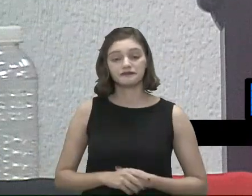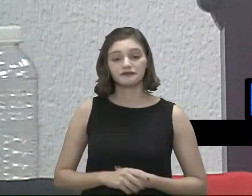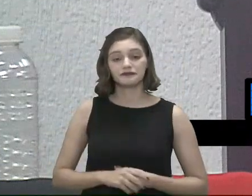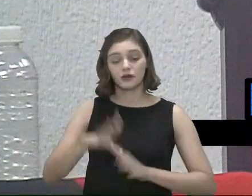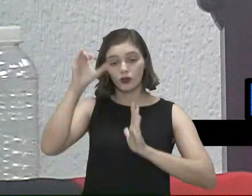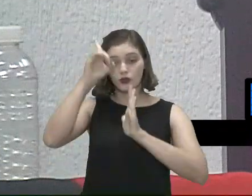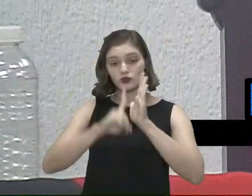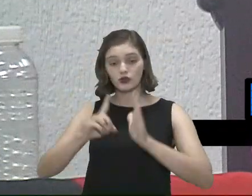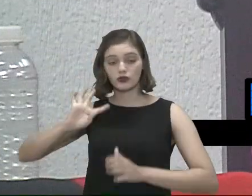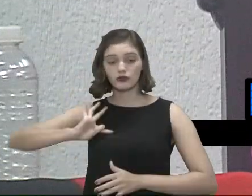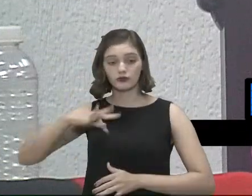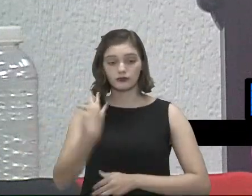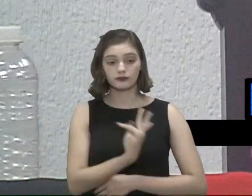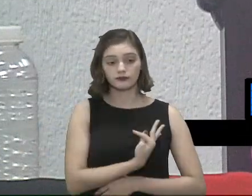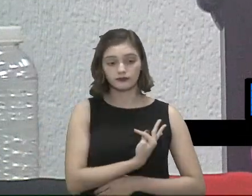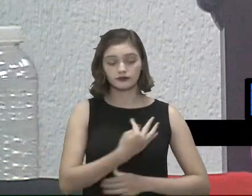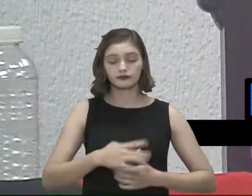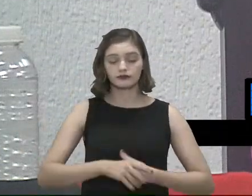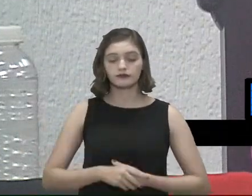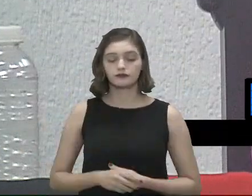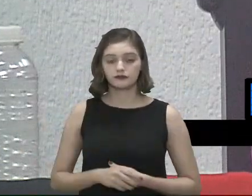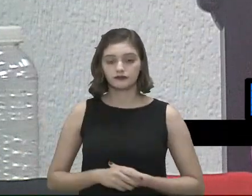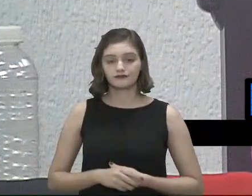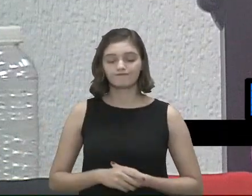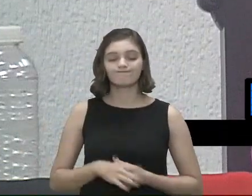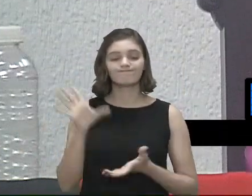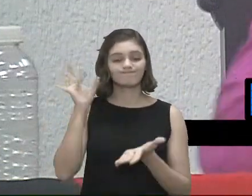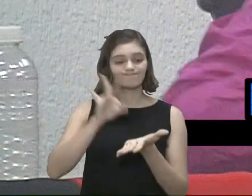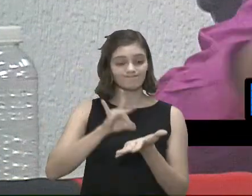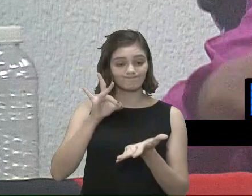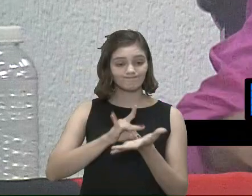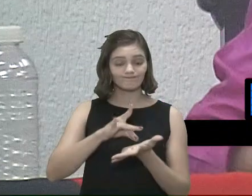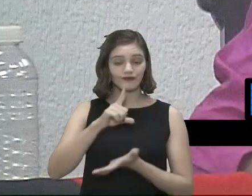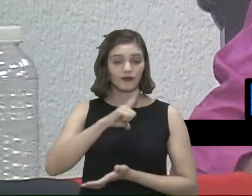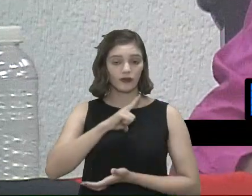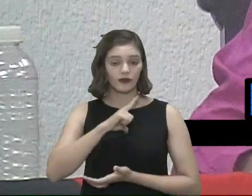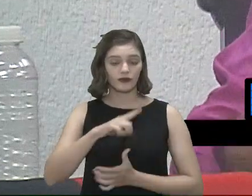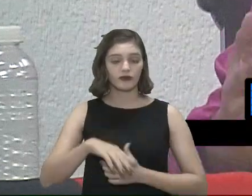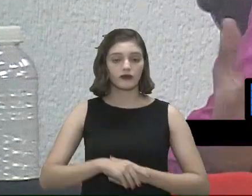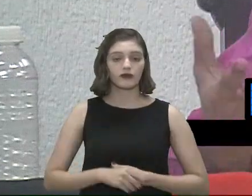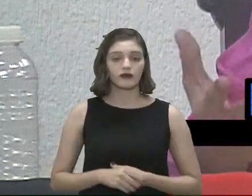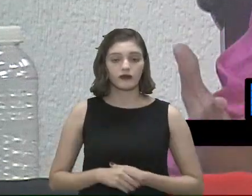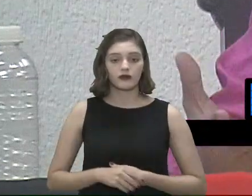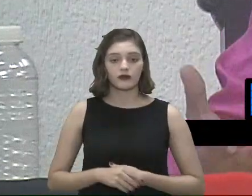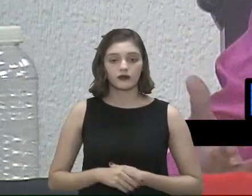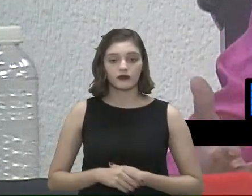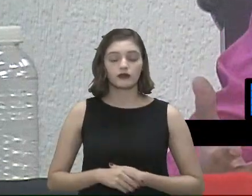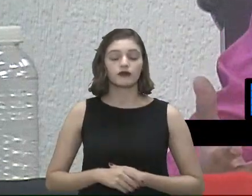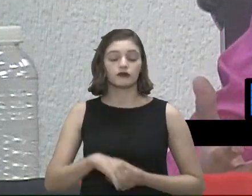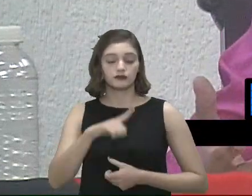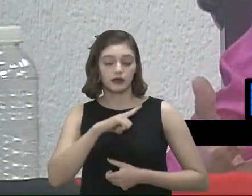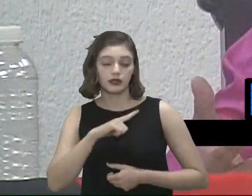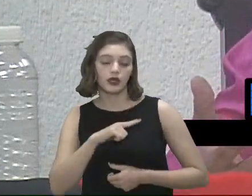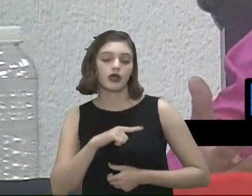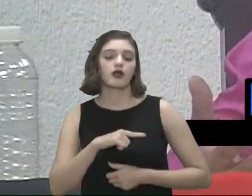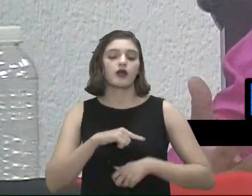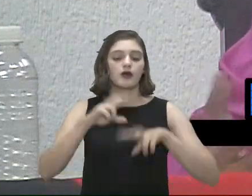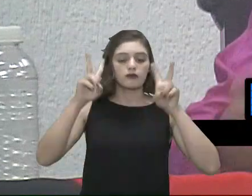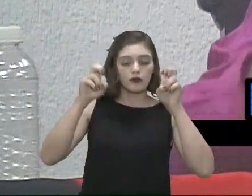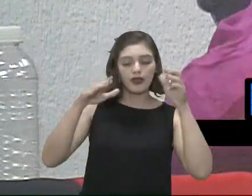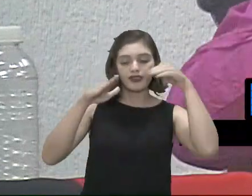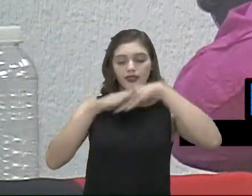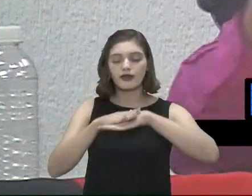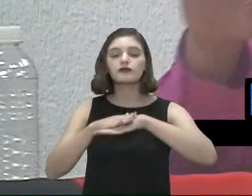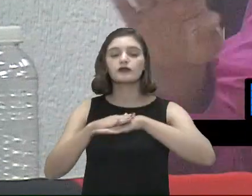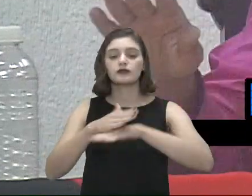direito das pessoas transgênero, é que realmente existem, vão existir questões, né, dentro do serviço público que